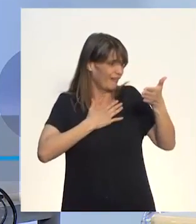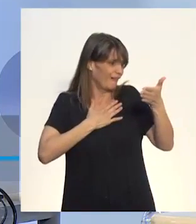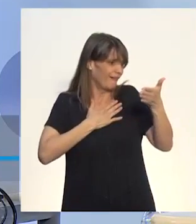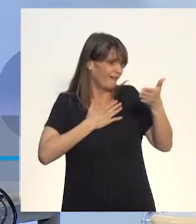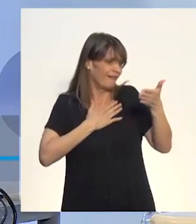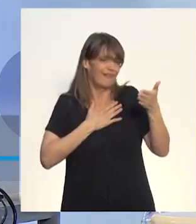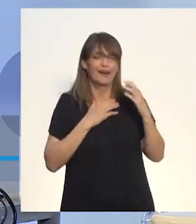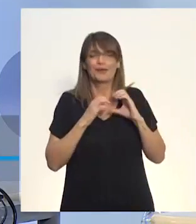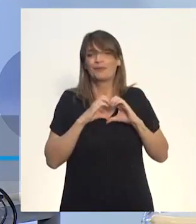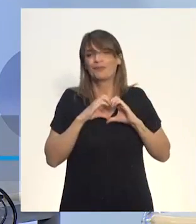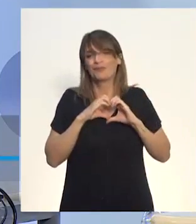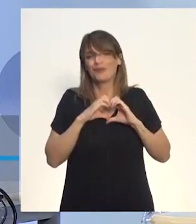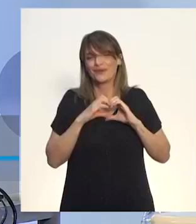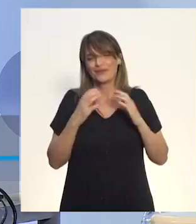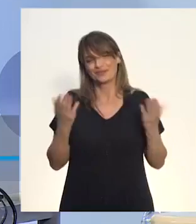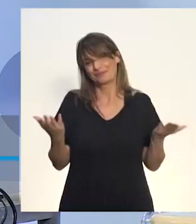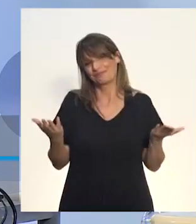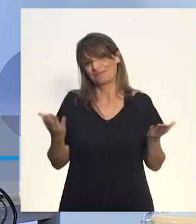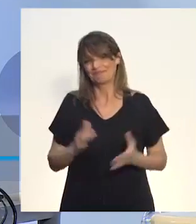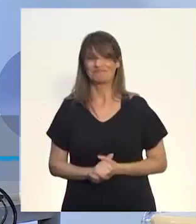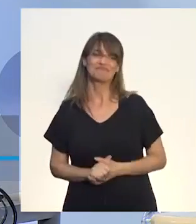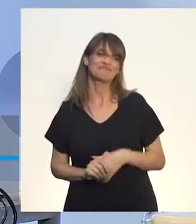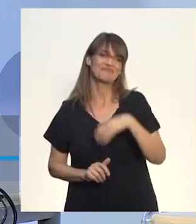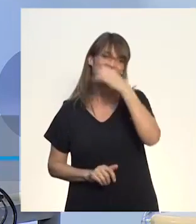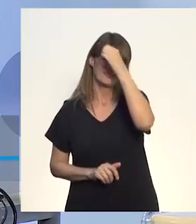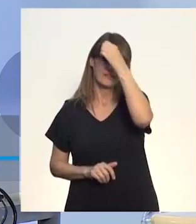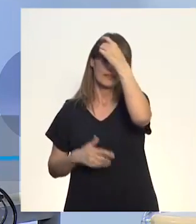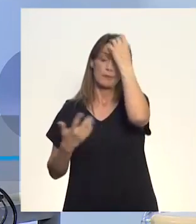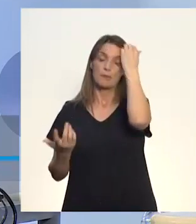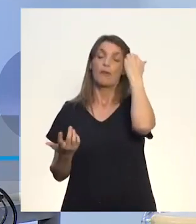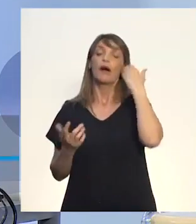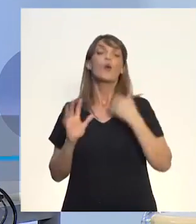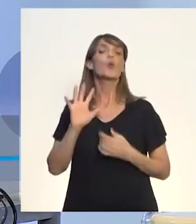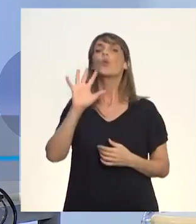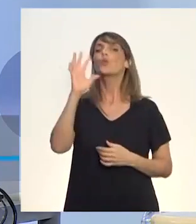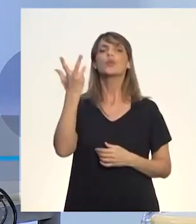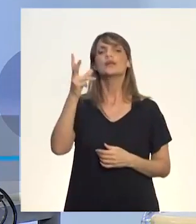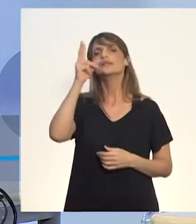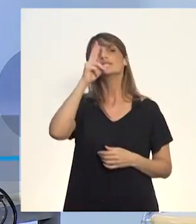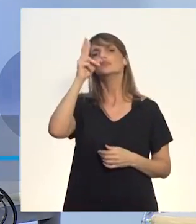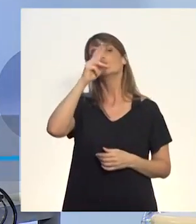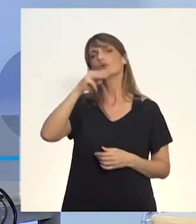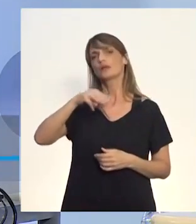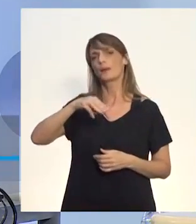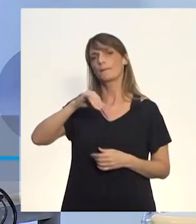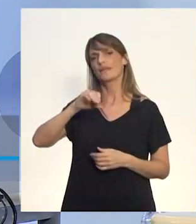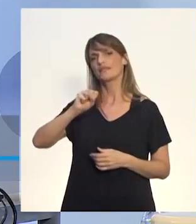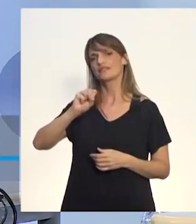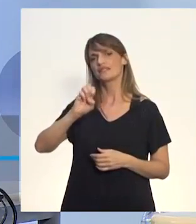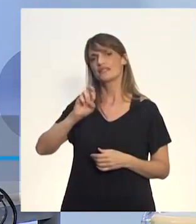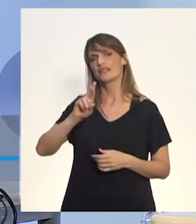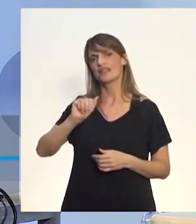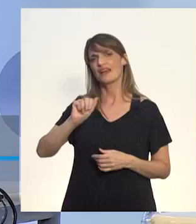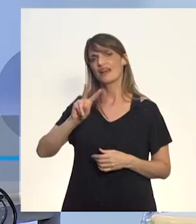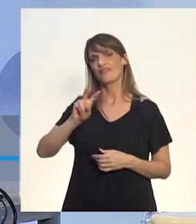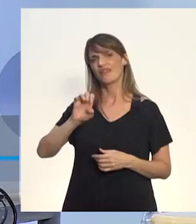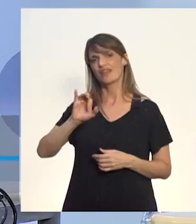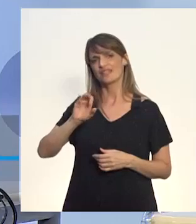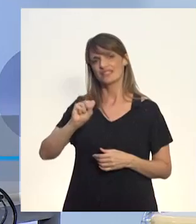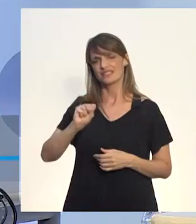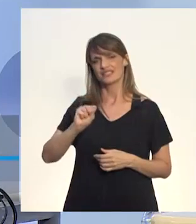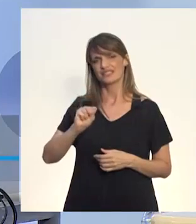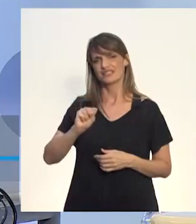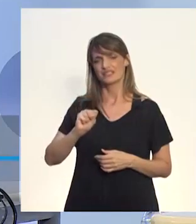representa. Vamos lá. Onde que se passa a história dos Miseráveis? Se passa